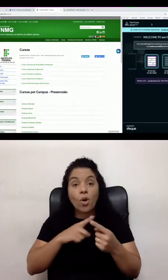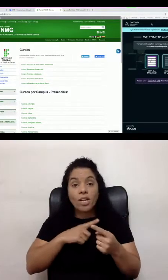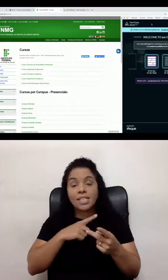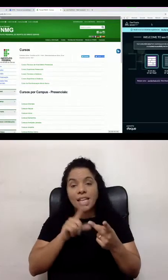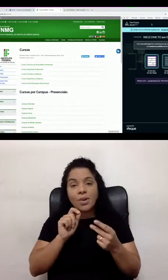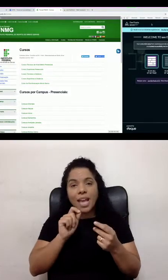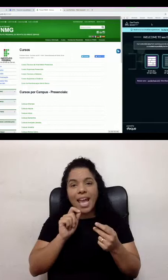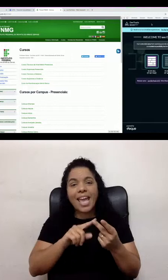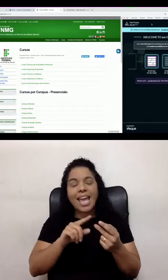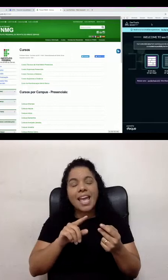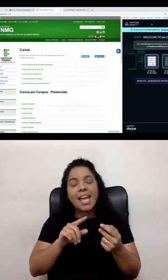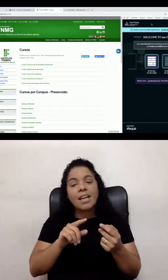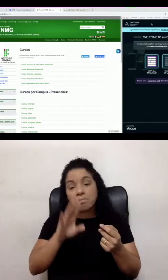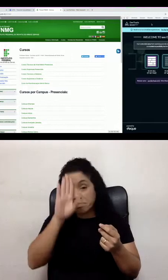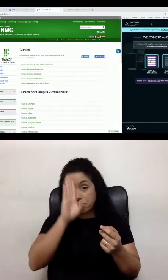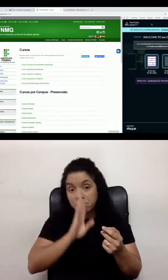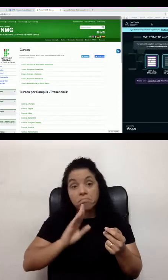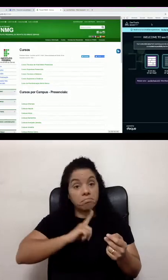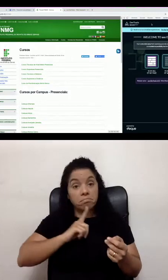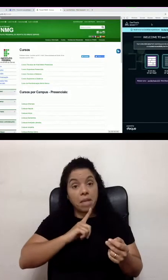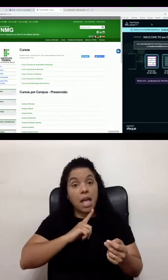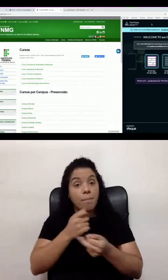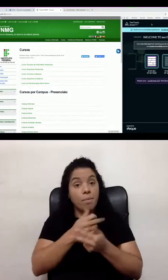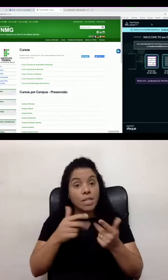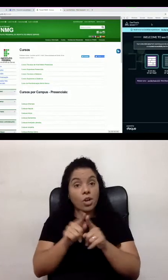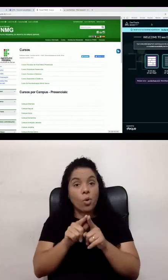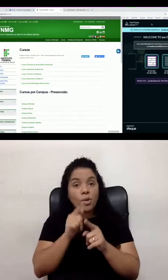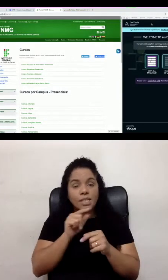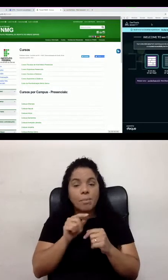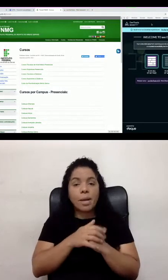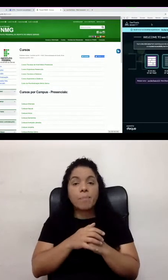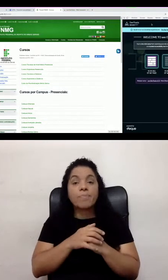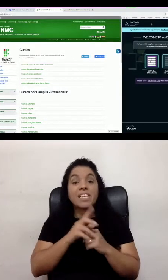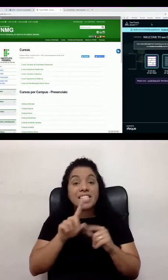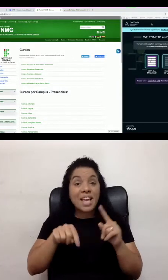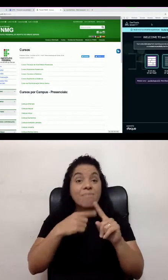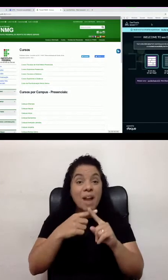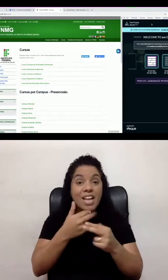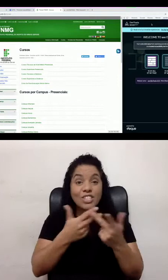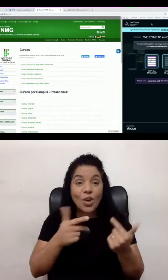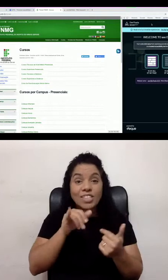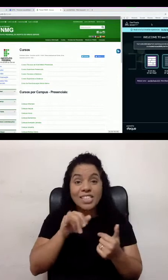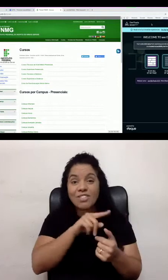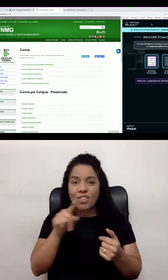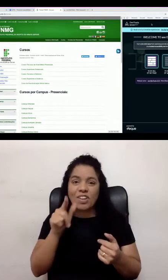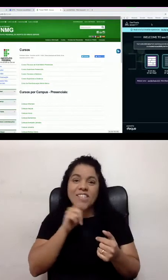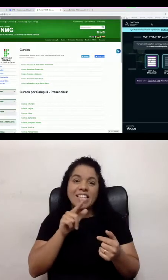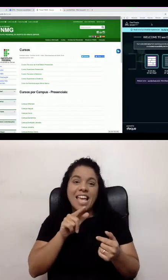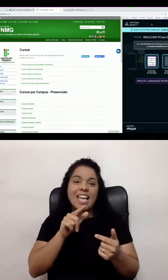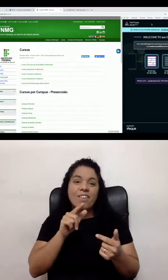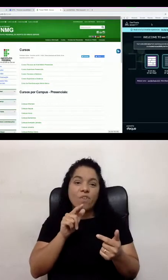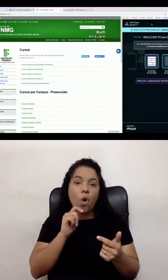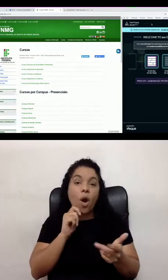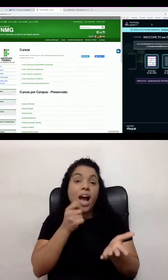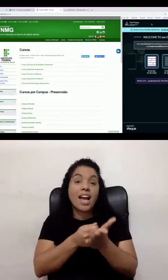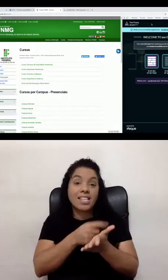e tem muita coisa que tem muito mais coisas se você for assinante